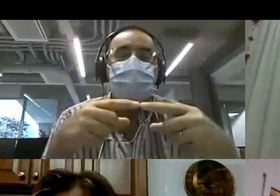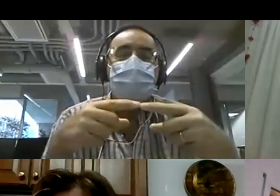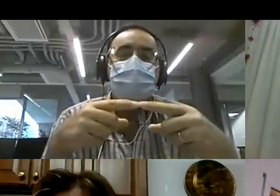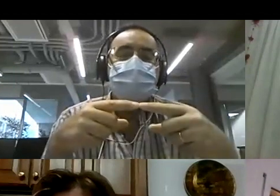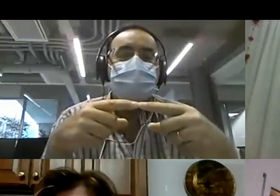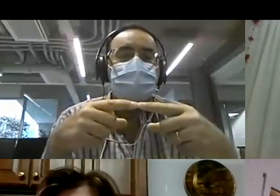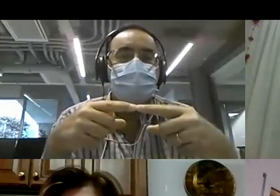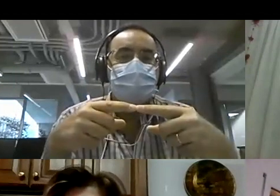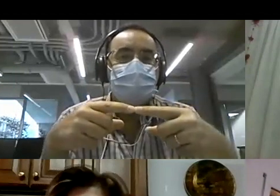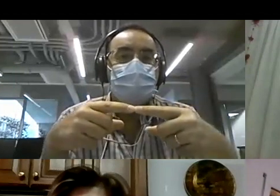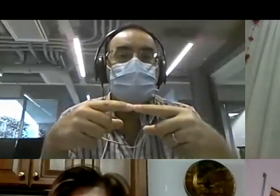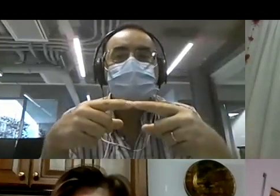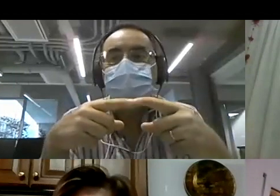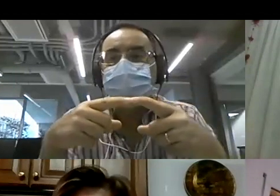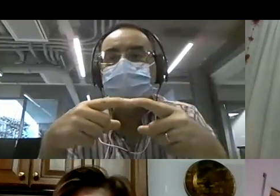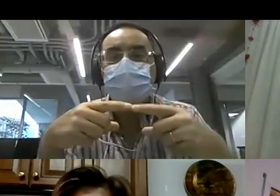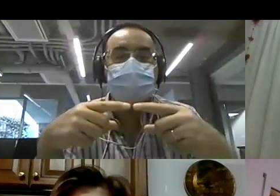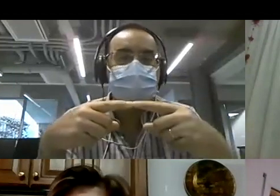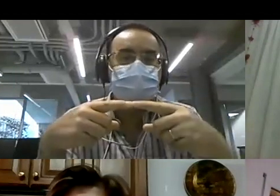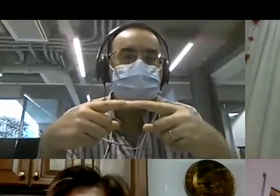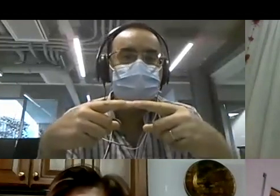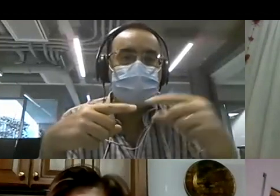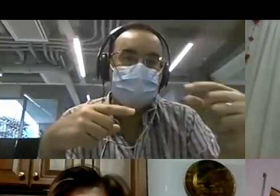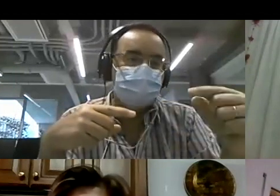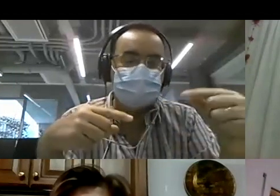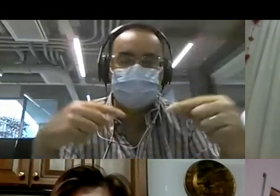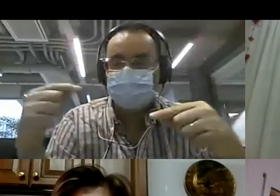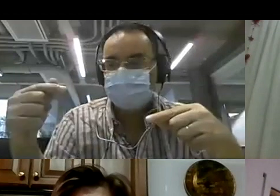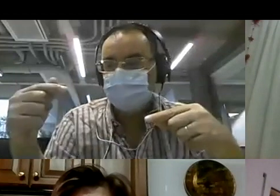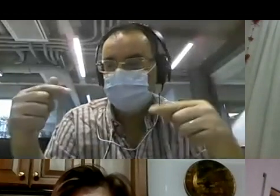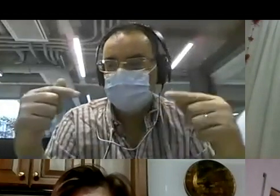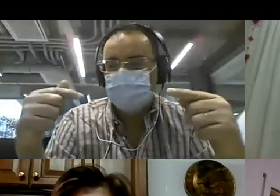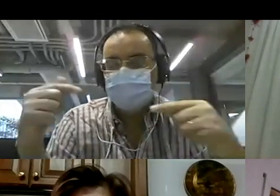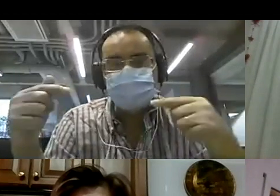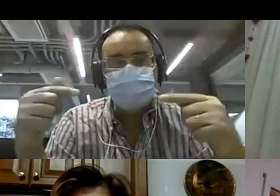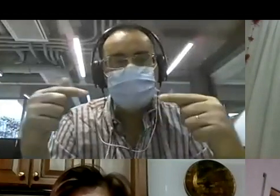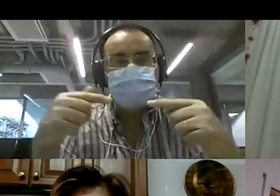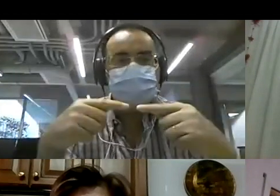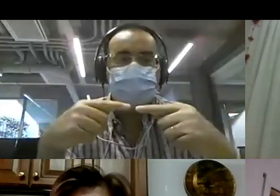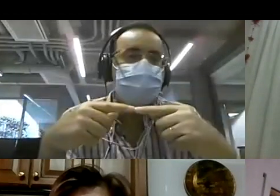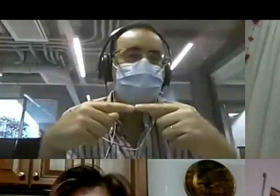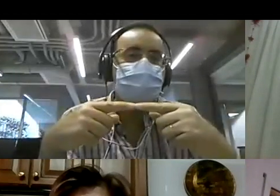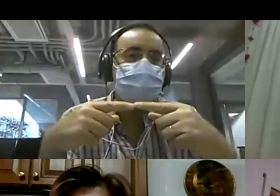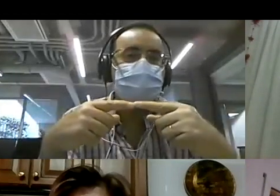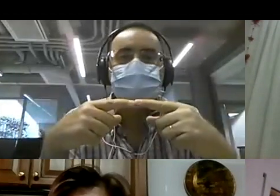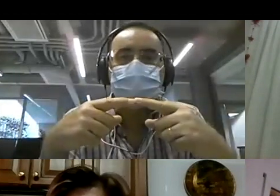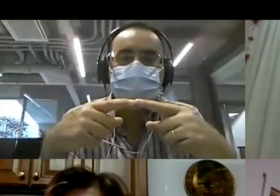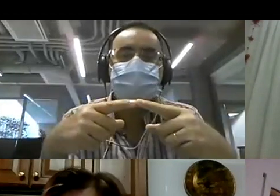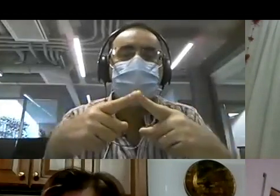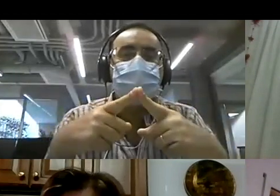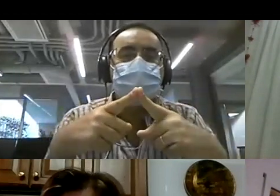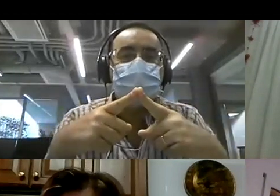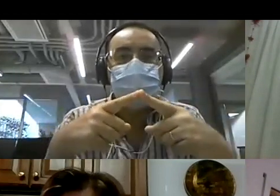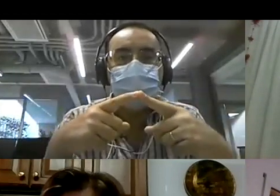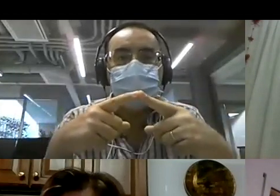aqui um mínimo de sintonia, ou pelo menos de preocupação de sintonia entre os agentes e os comunicadores, vai ser muito difícil encontrar esse